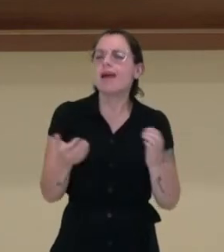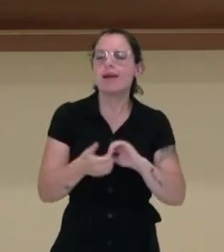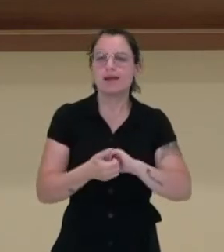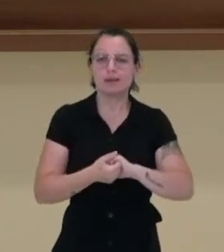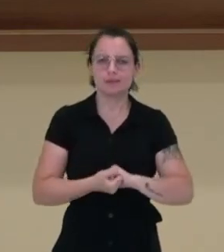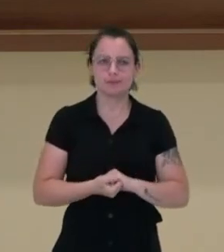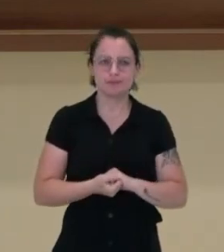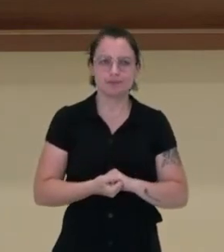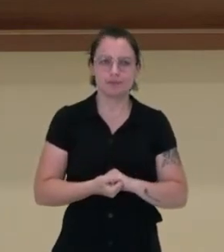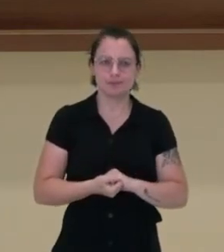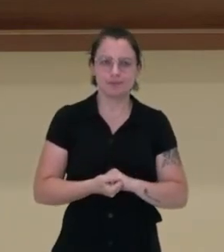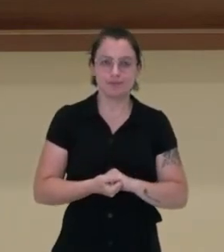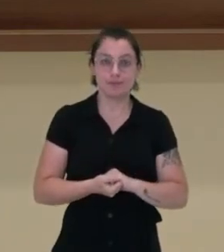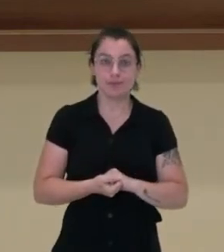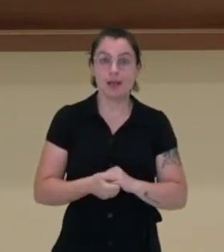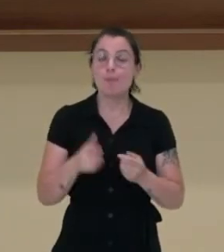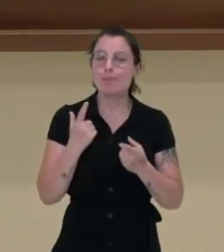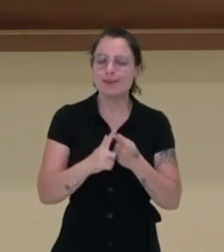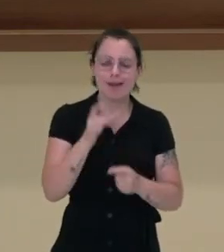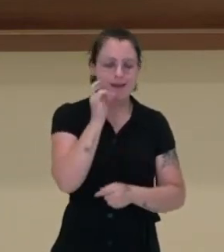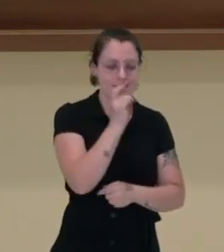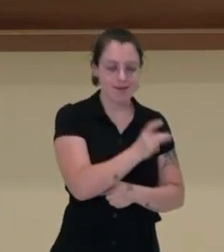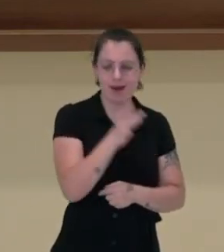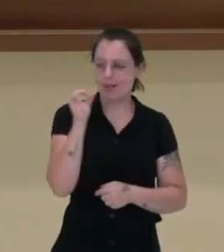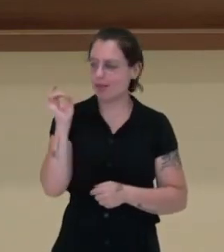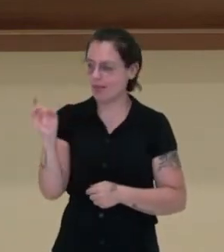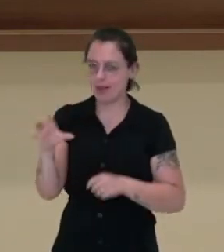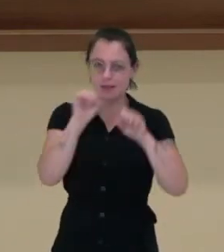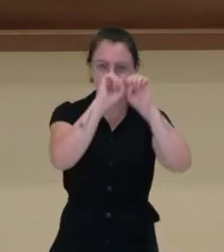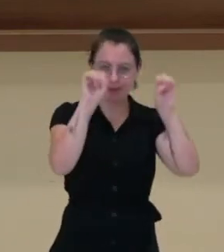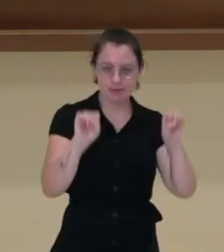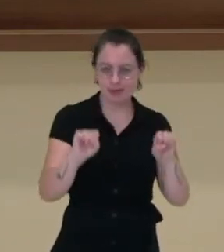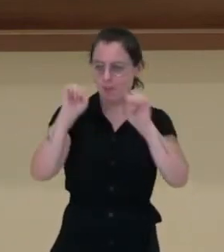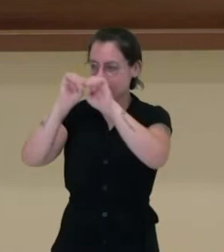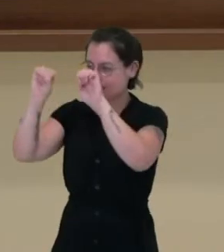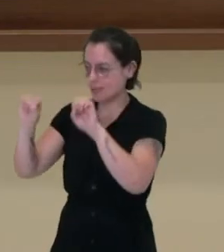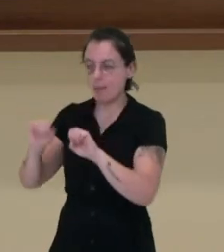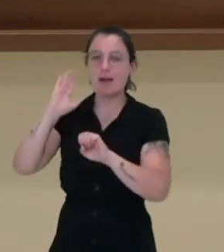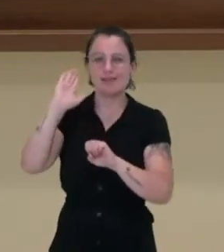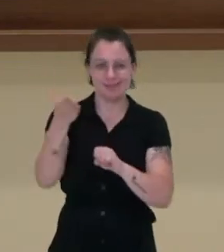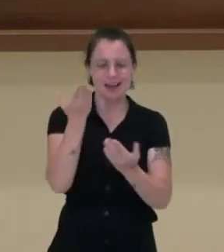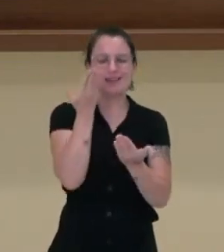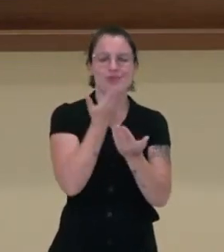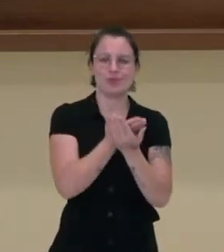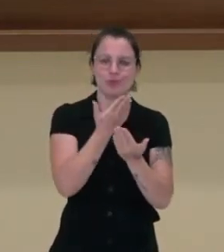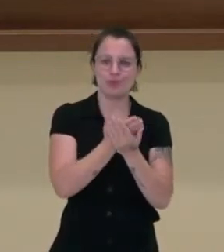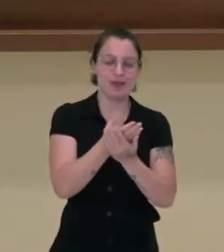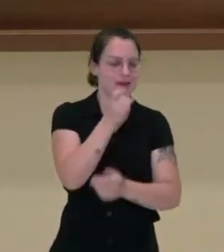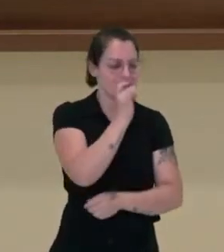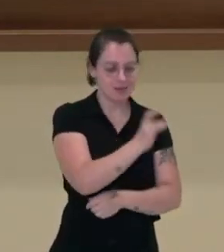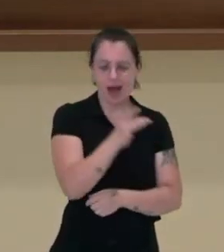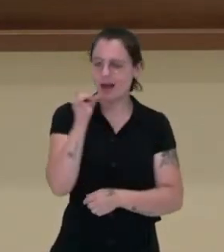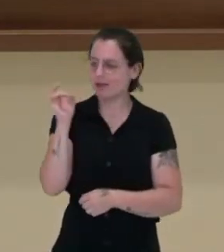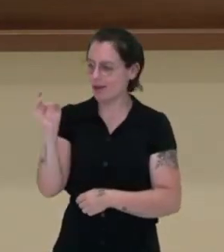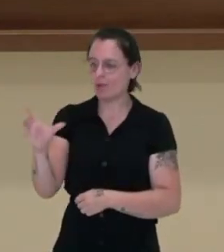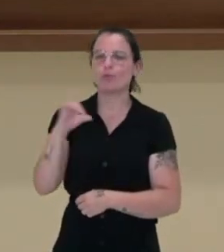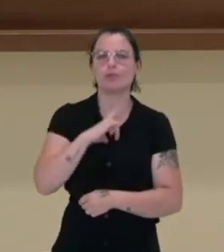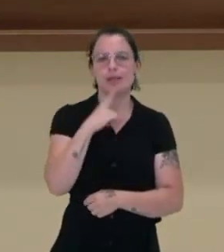respiratório? Cada sistema, você já estudou, tem sua função, desempenha um papel. Cada